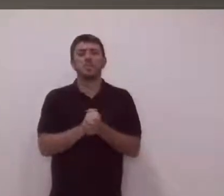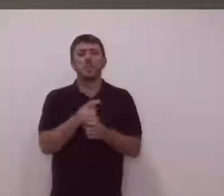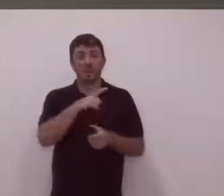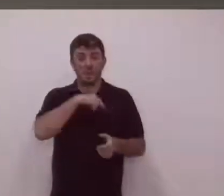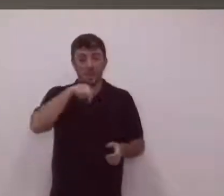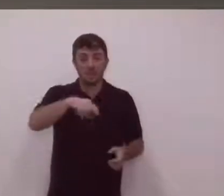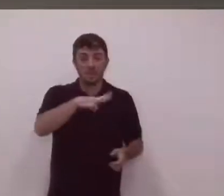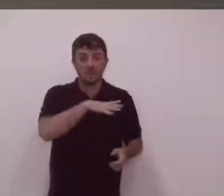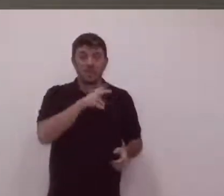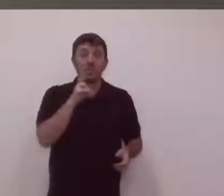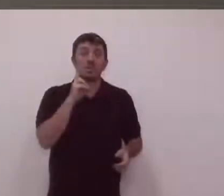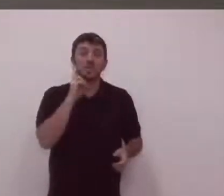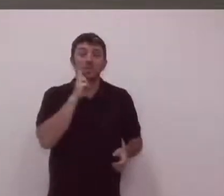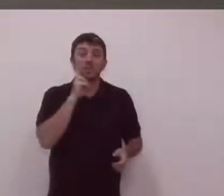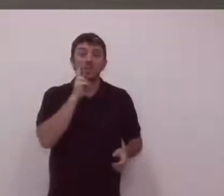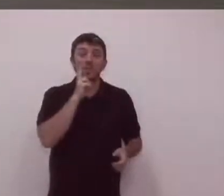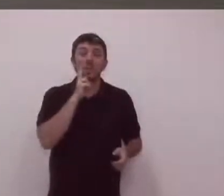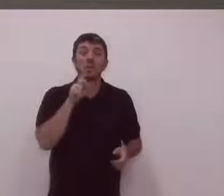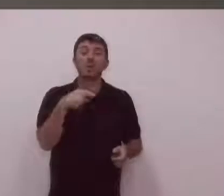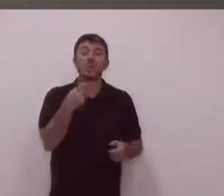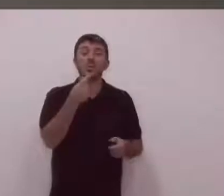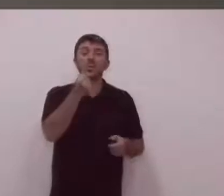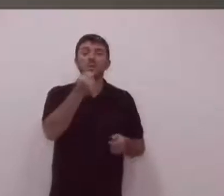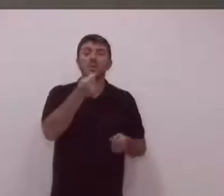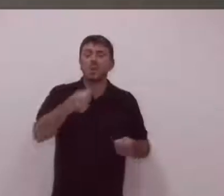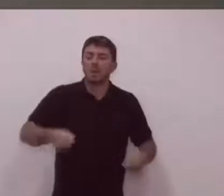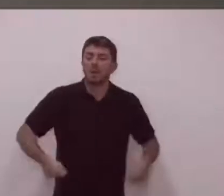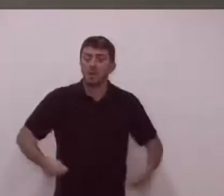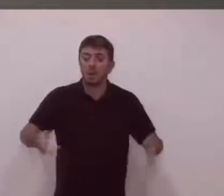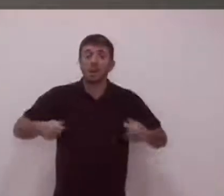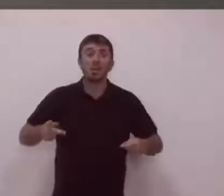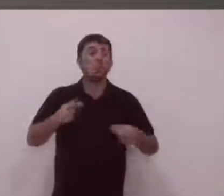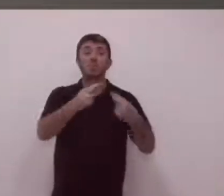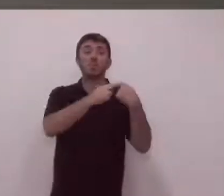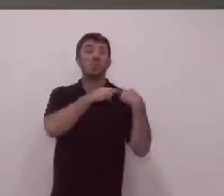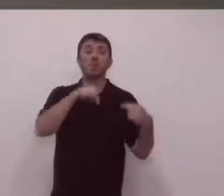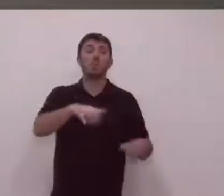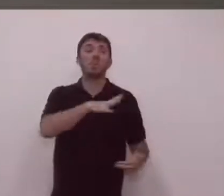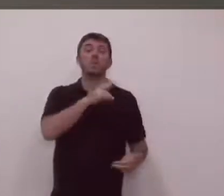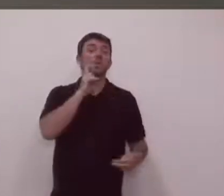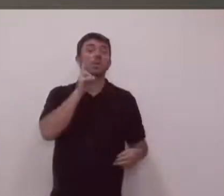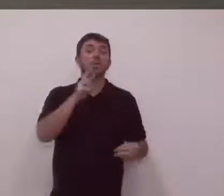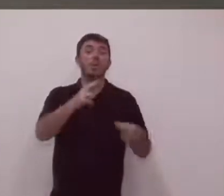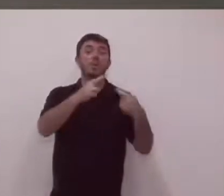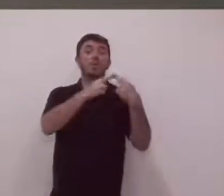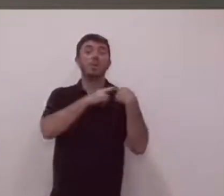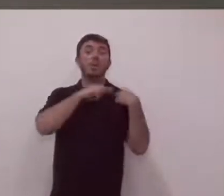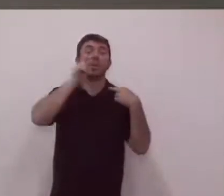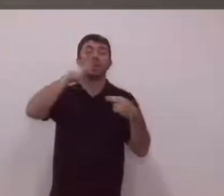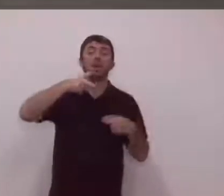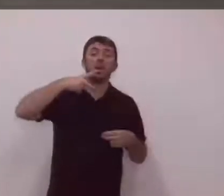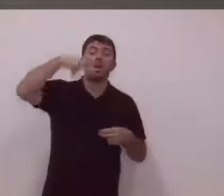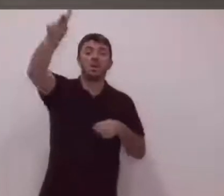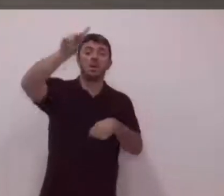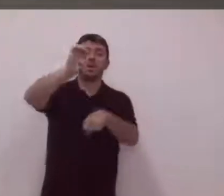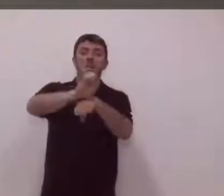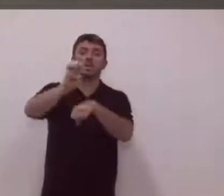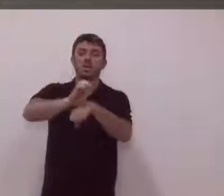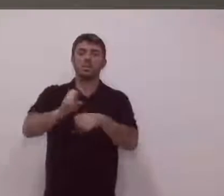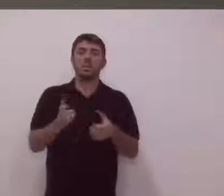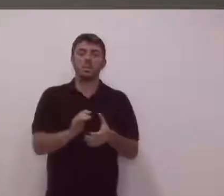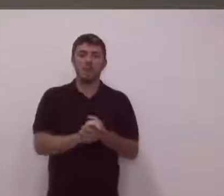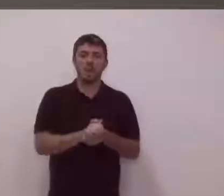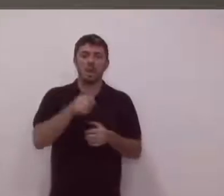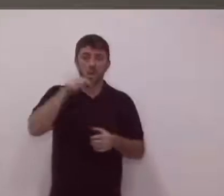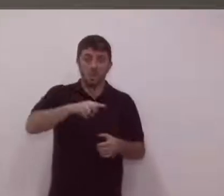caso de Vinhedo que é cá com gastos que são obrigação do governo do estado aqui em Vinhedo a prefeitura paga aluguel do fórum